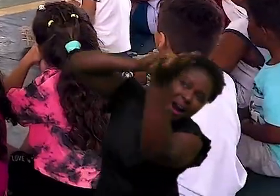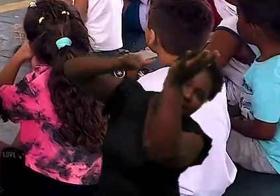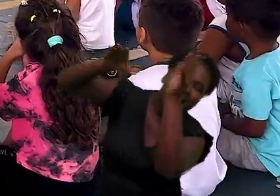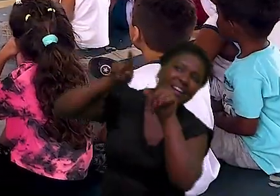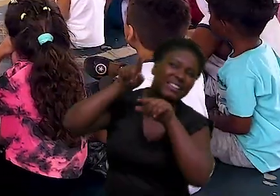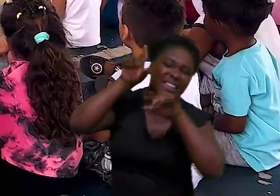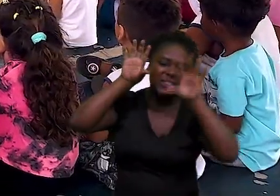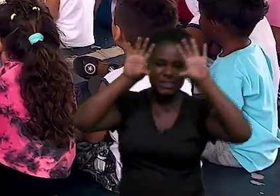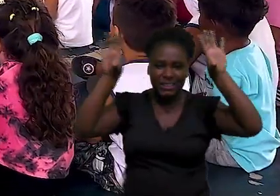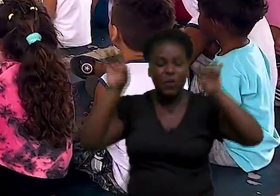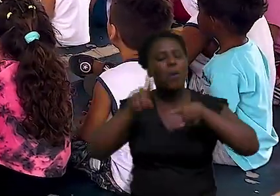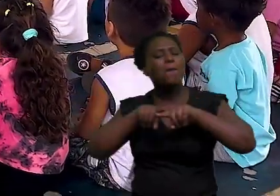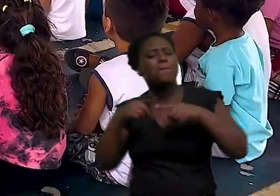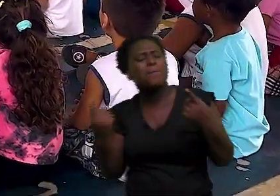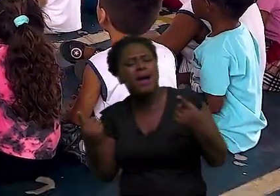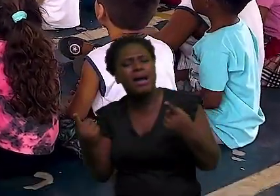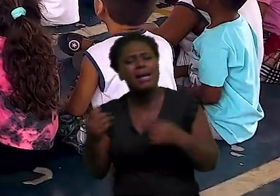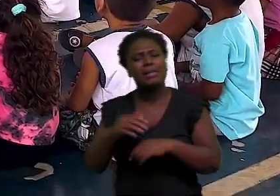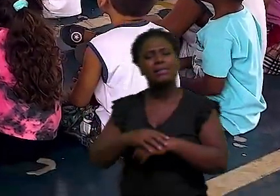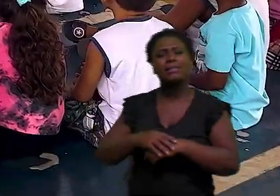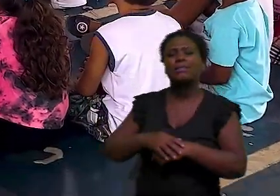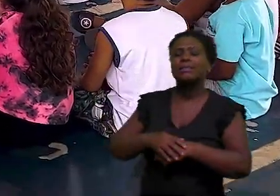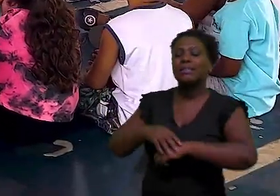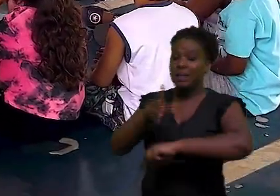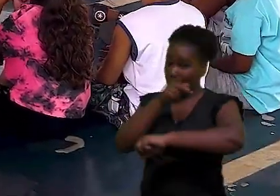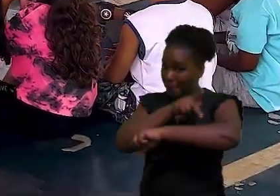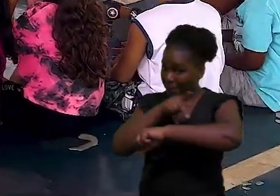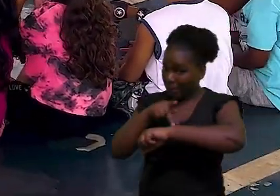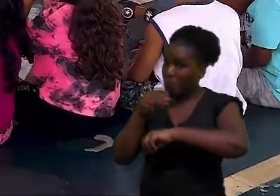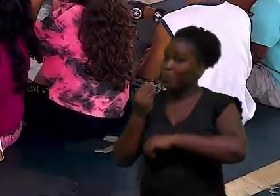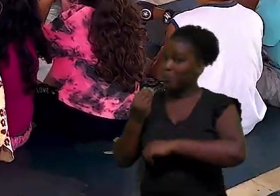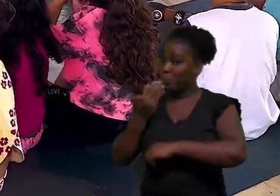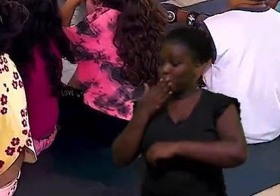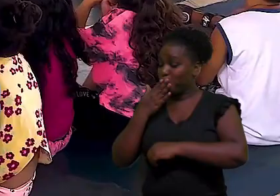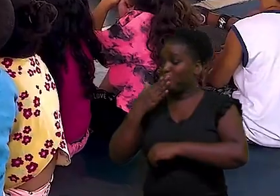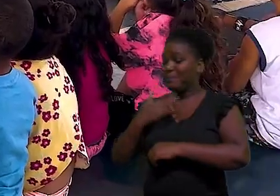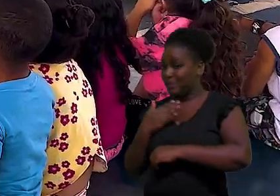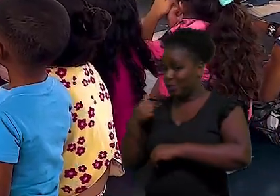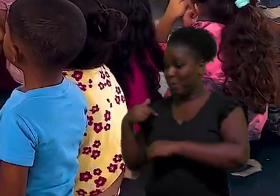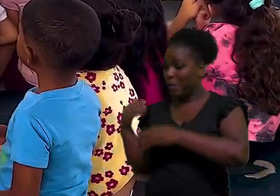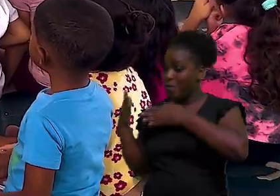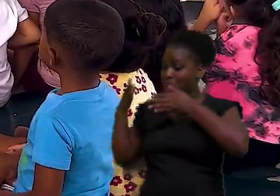quê? Quem sabe o que, é que eu tô fazendo aqui hoje?